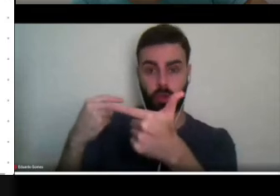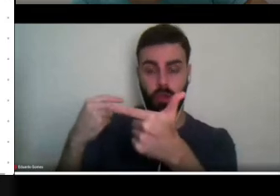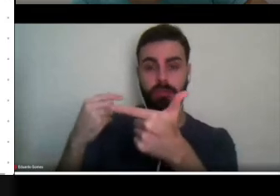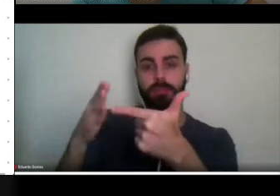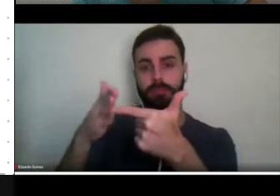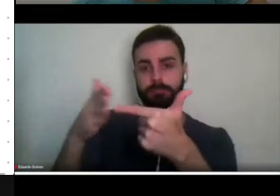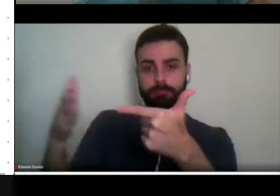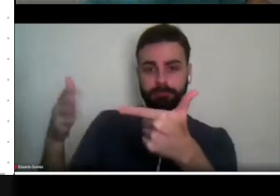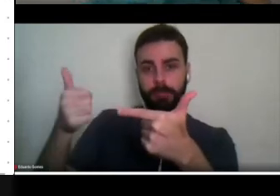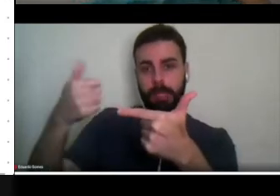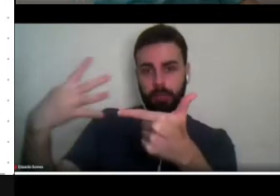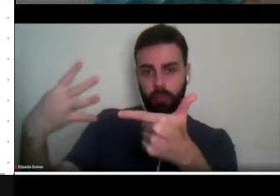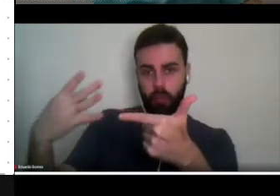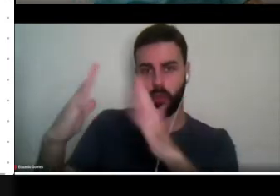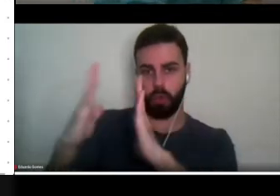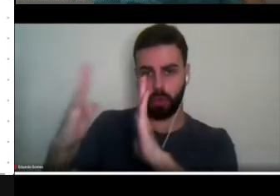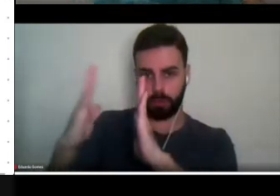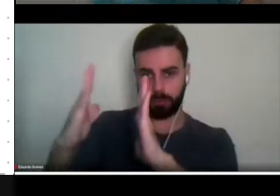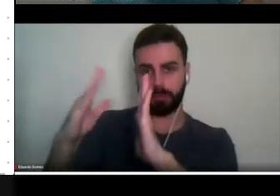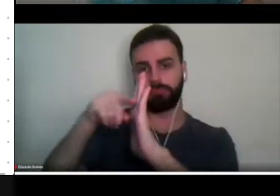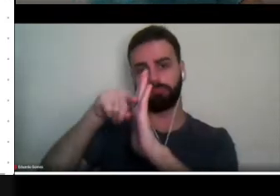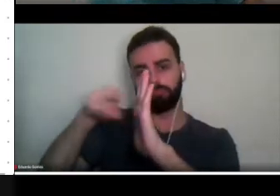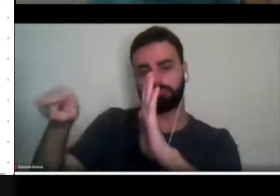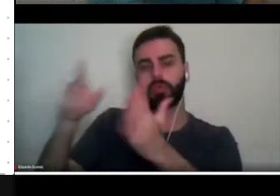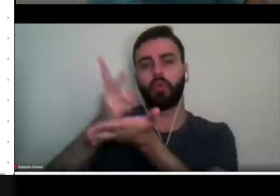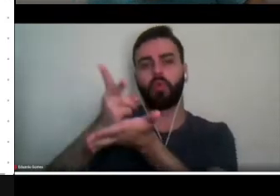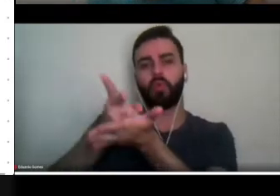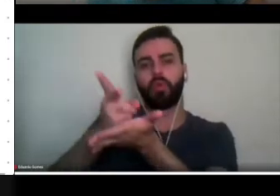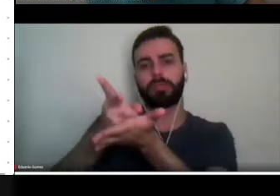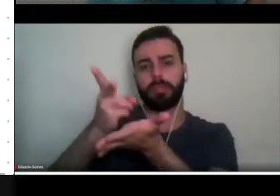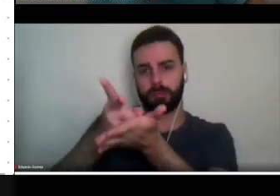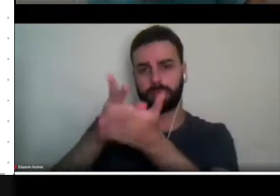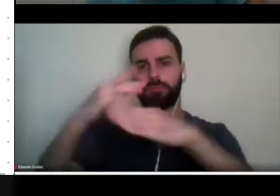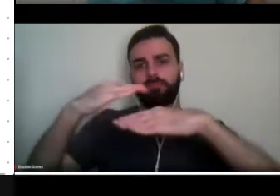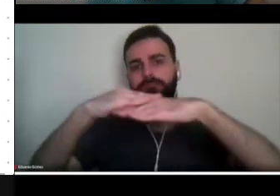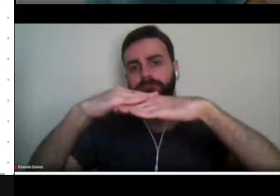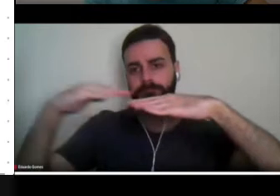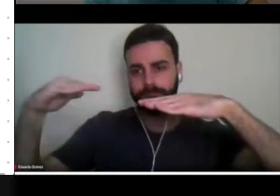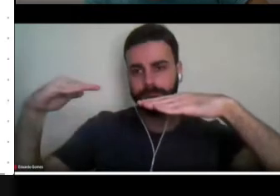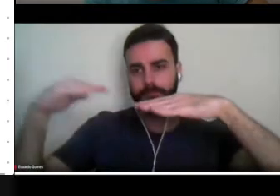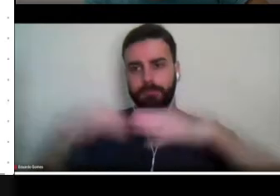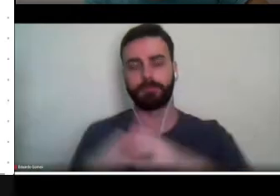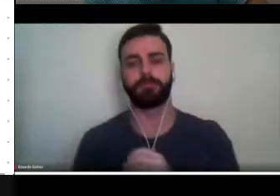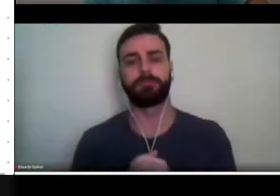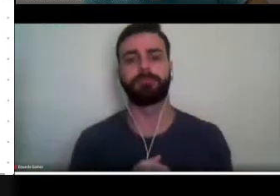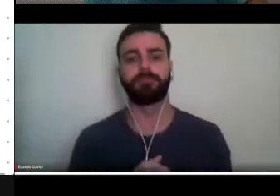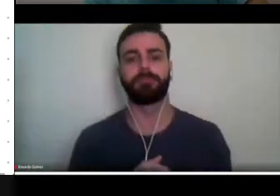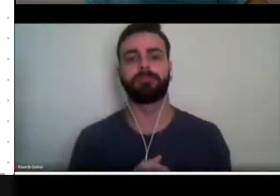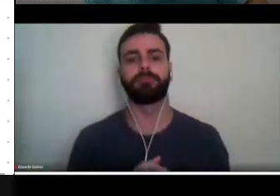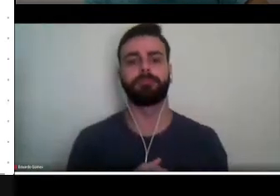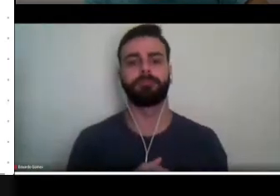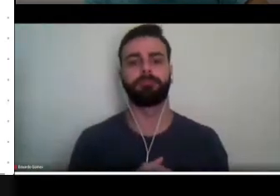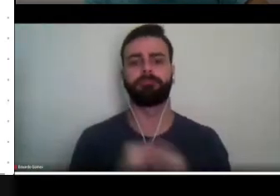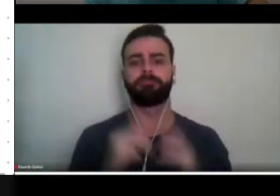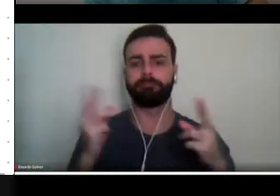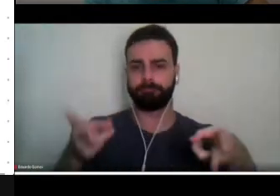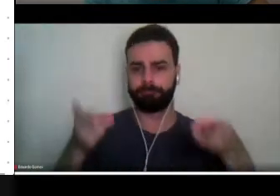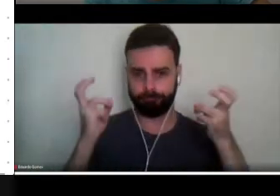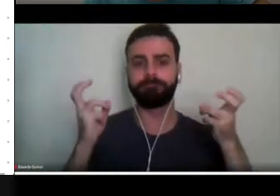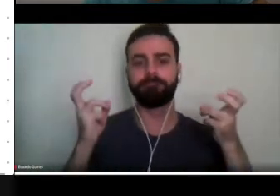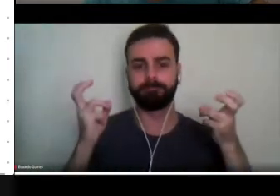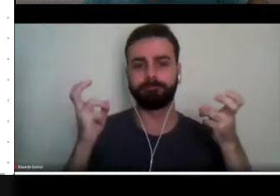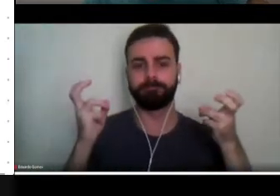velocidade que é constante. Né? Então, observe aqui, ó, esse eixo aqui, a velocidade é positiva para cá, e daqui para cá ela é